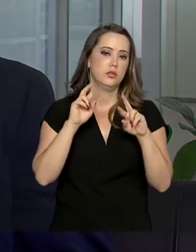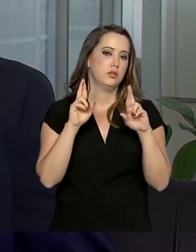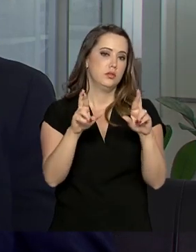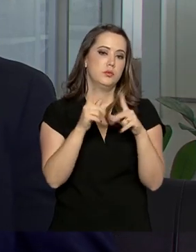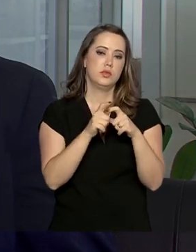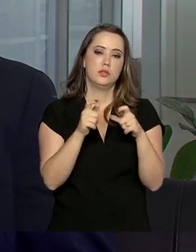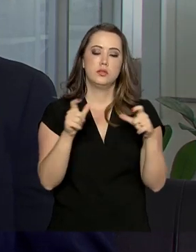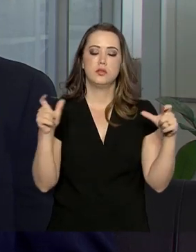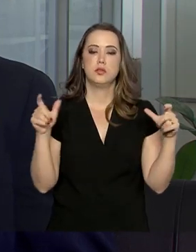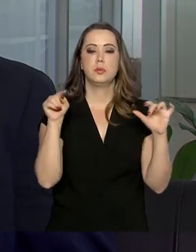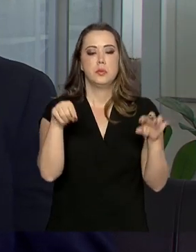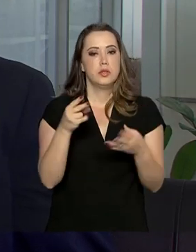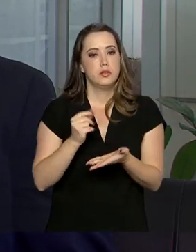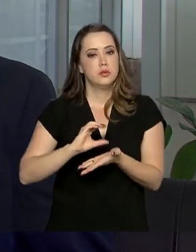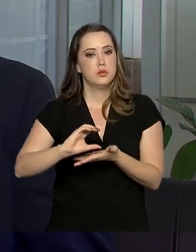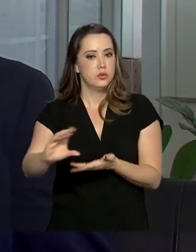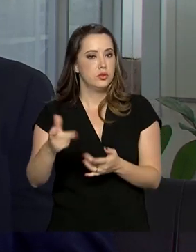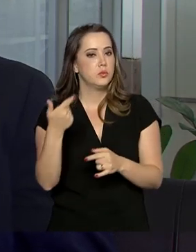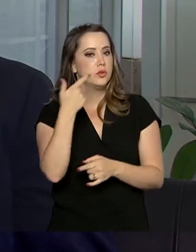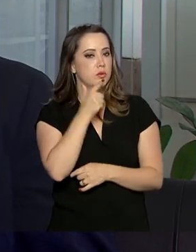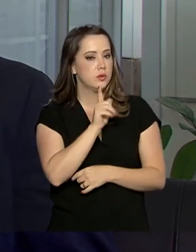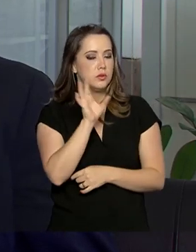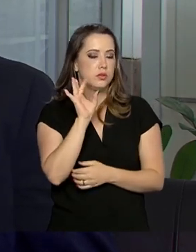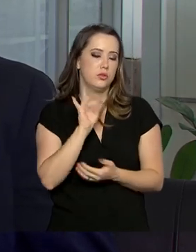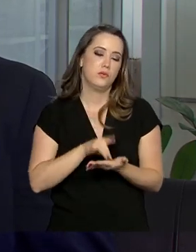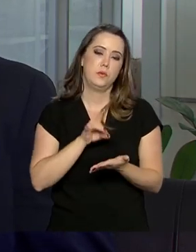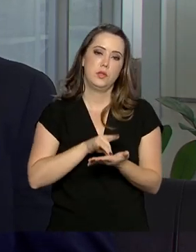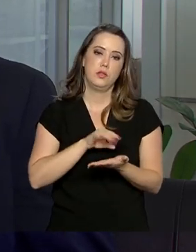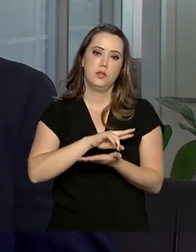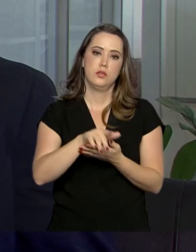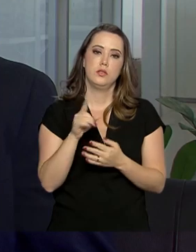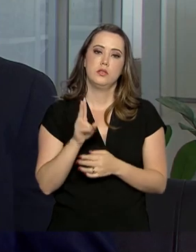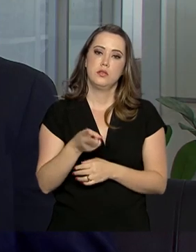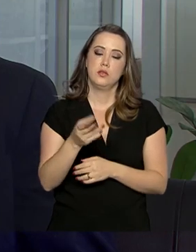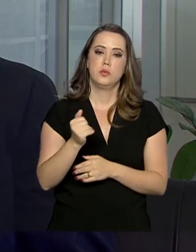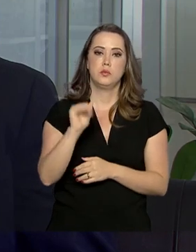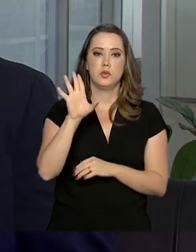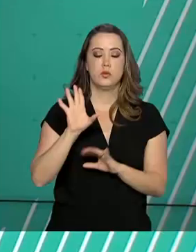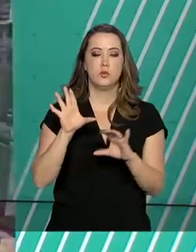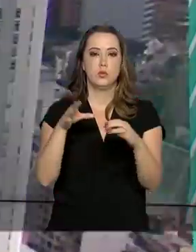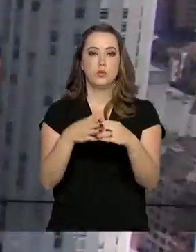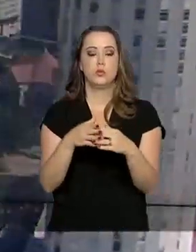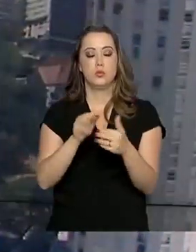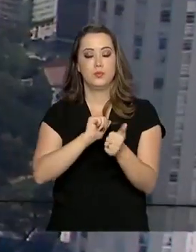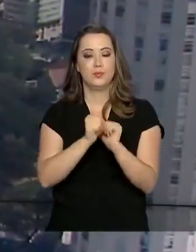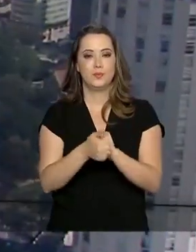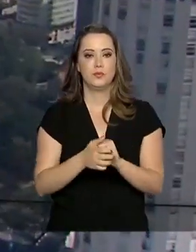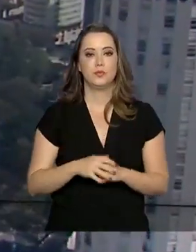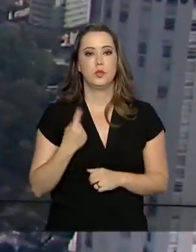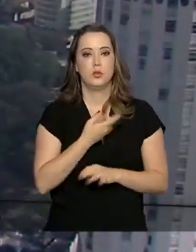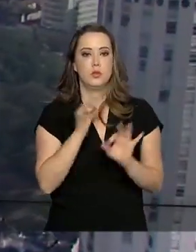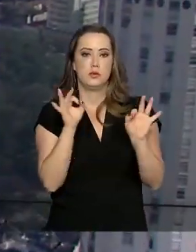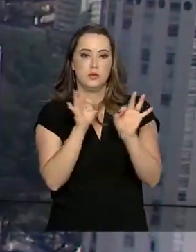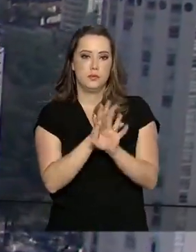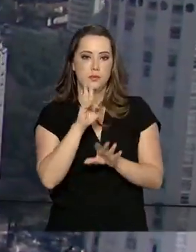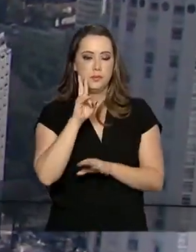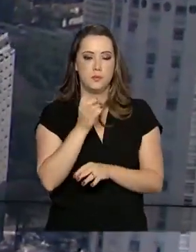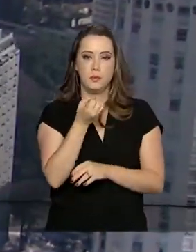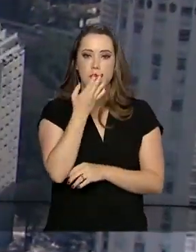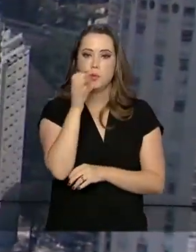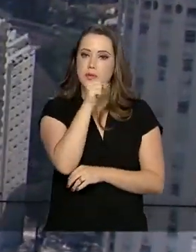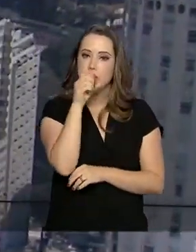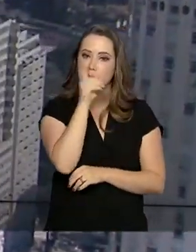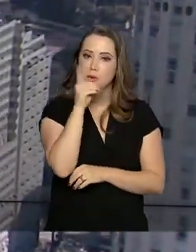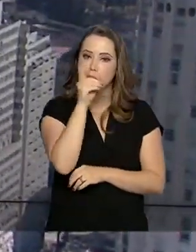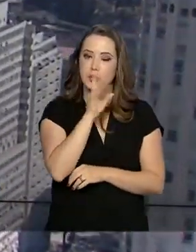na ampliação desses recursos para atender exatamente cada vez mais nosso público o governo agora termina aqui um bom